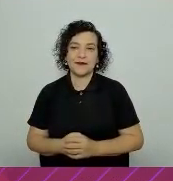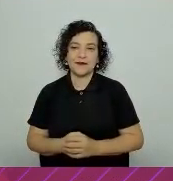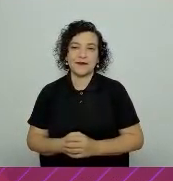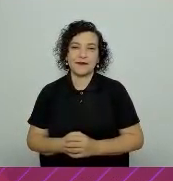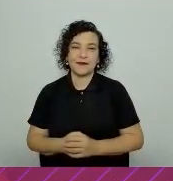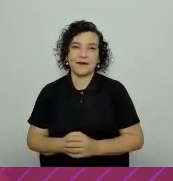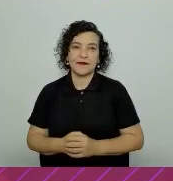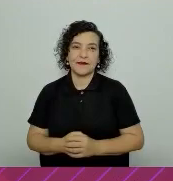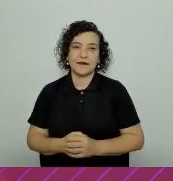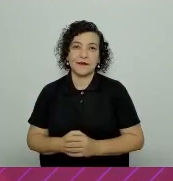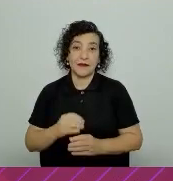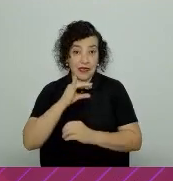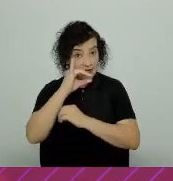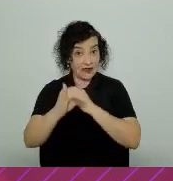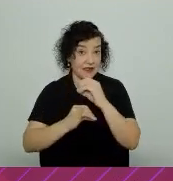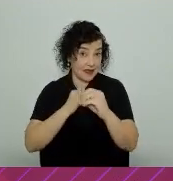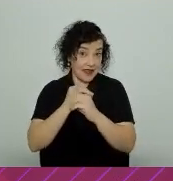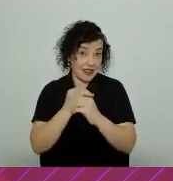a internet